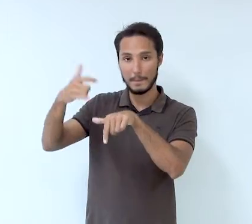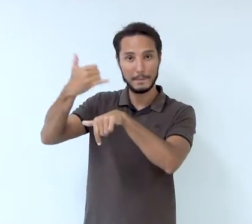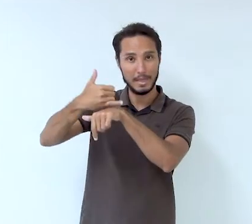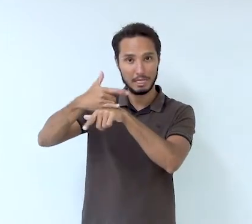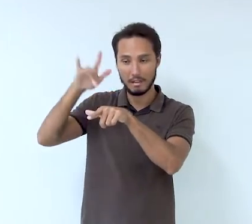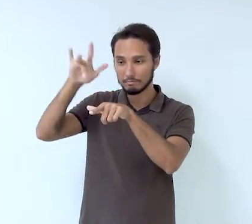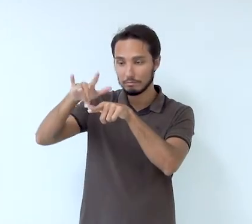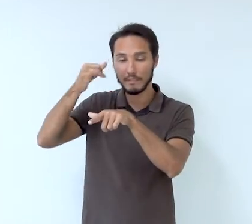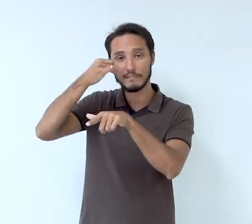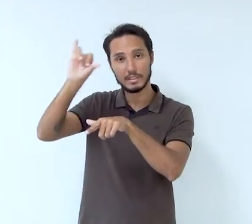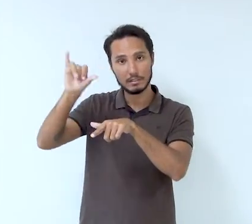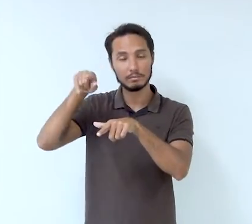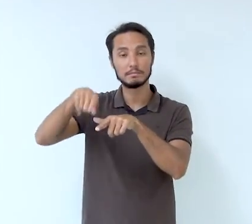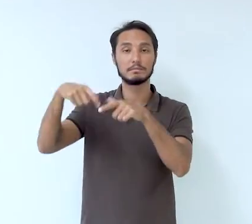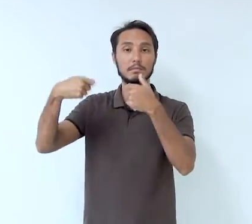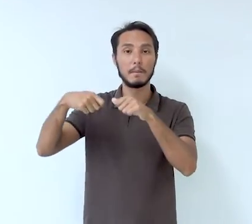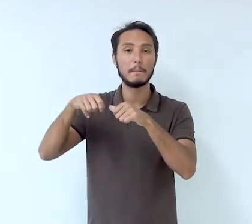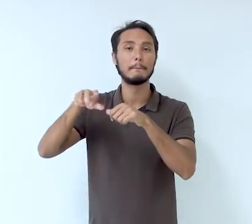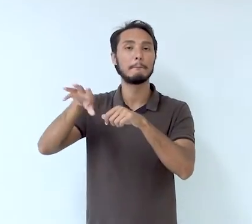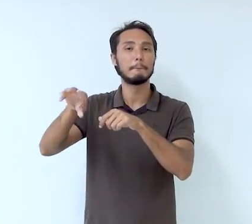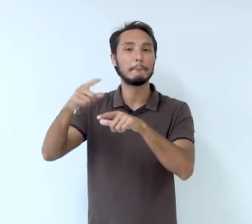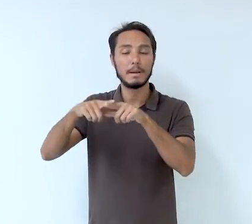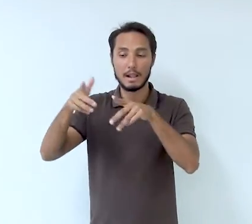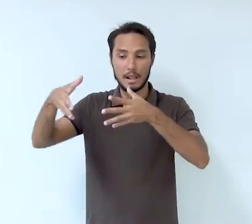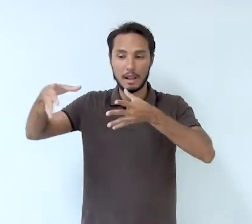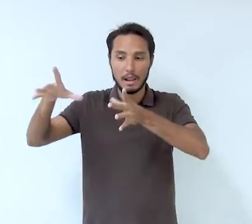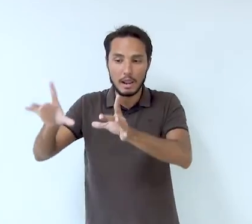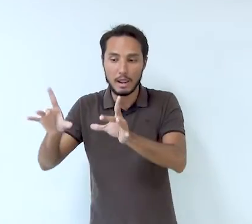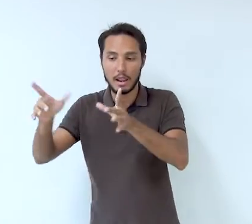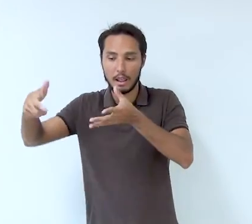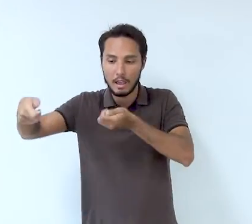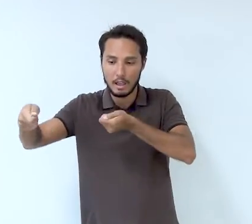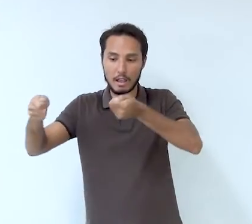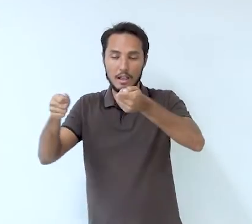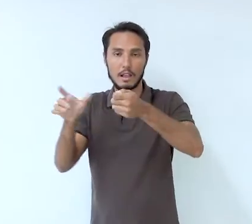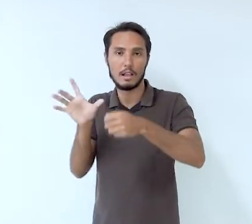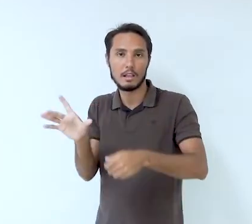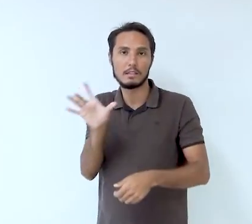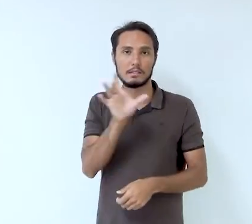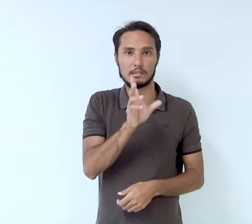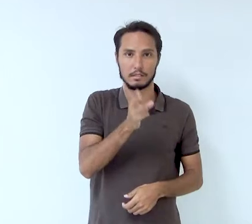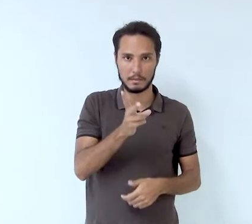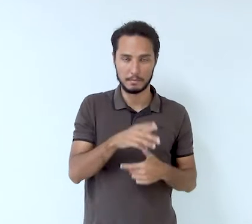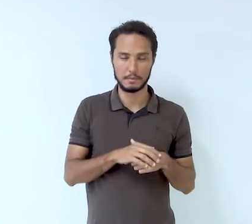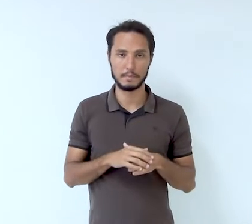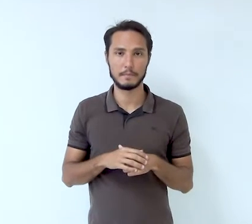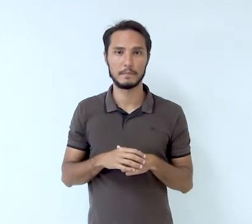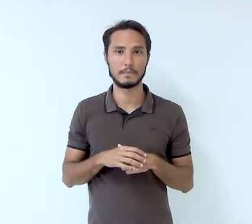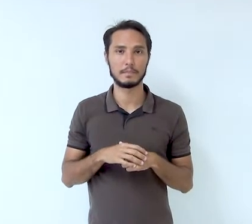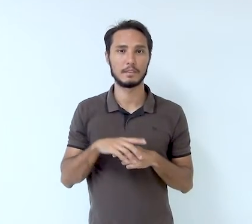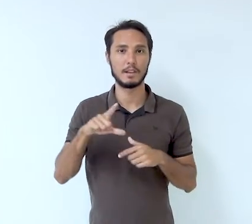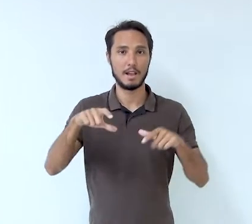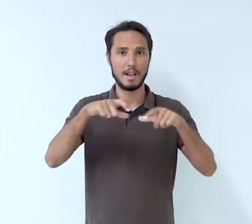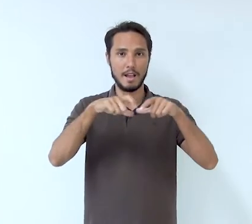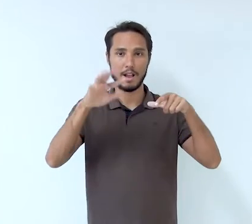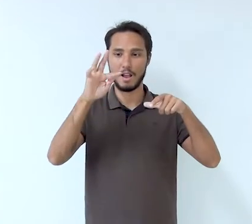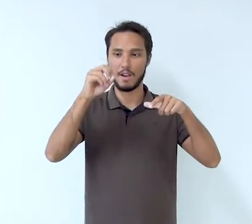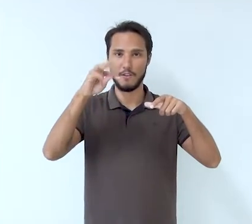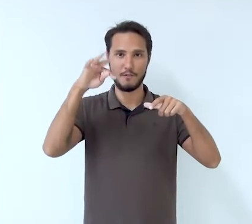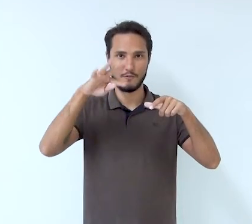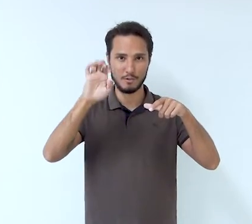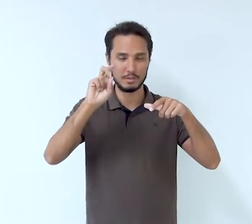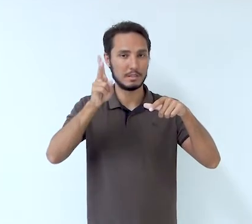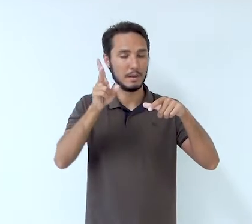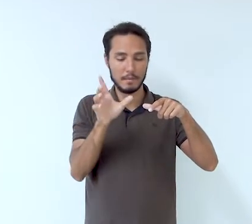tocada a placa lógica. Os discos rígidos devem ser manuseados pelas laterais. A fonte deve ser